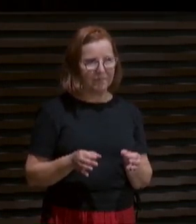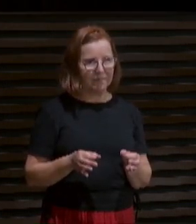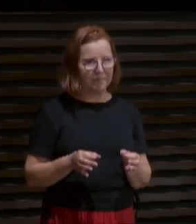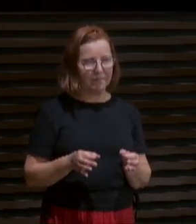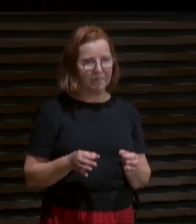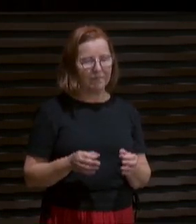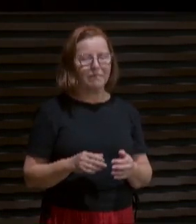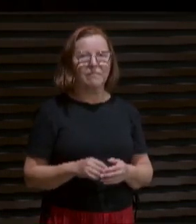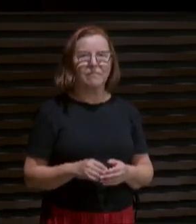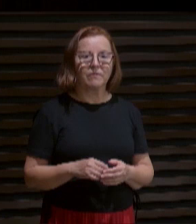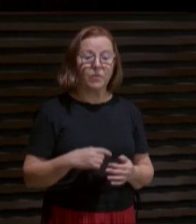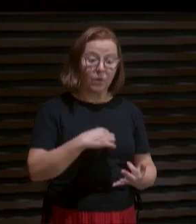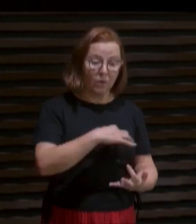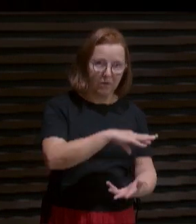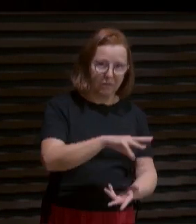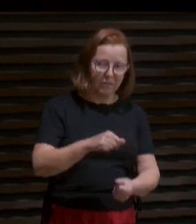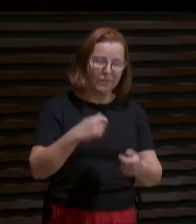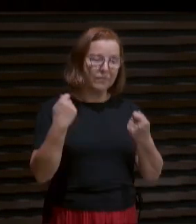O mundo precisa